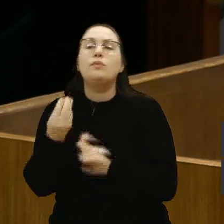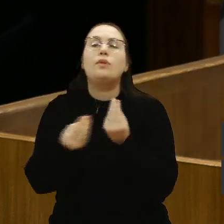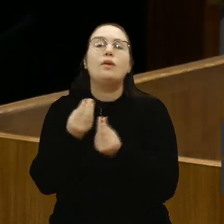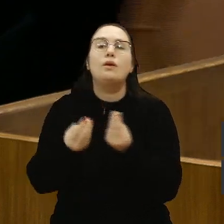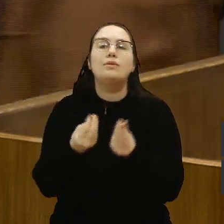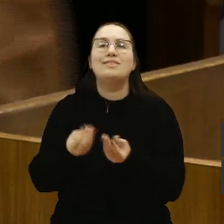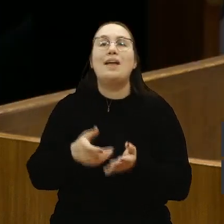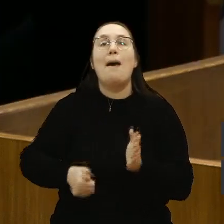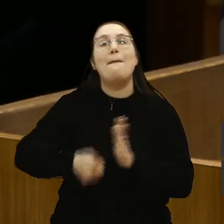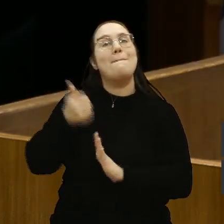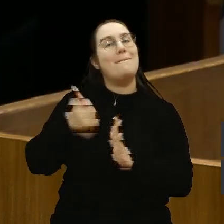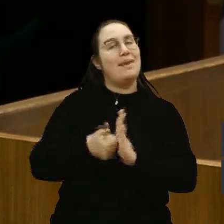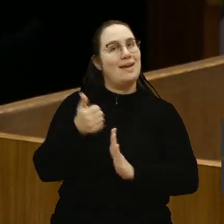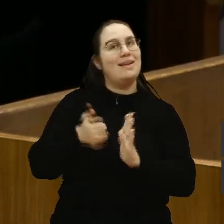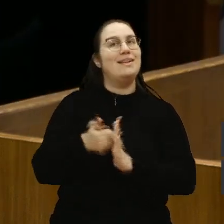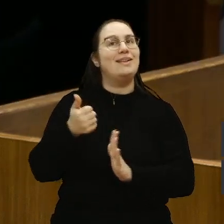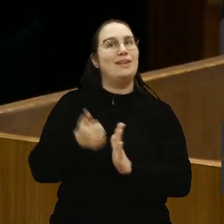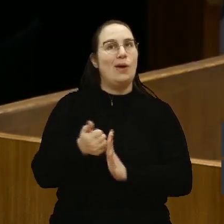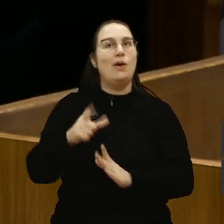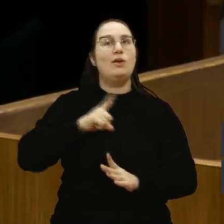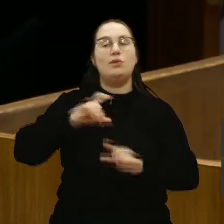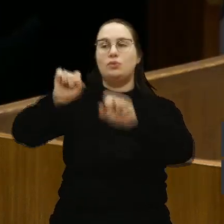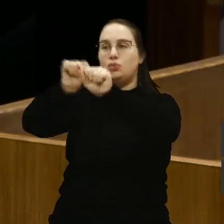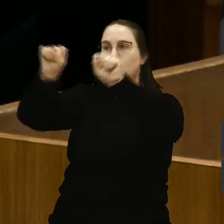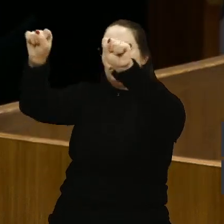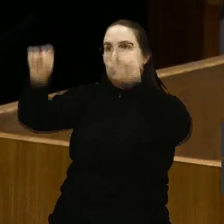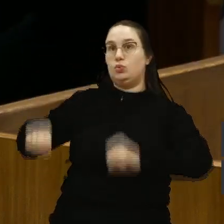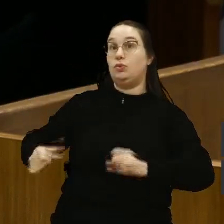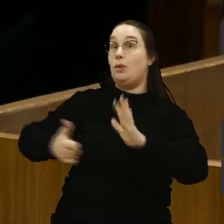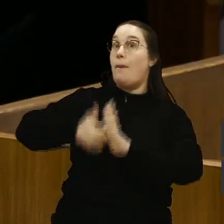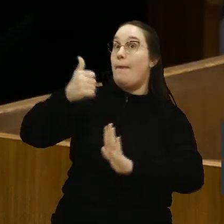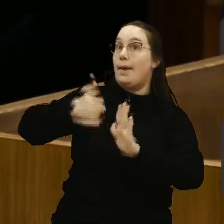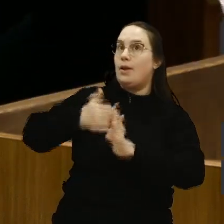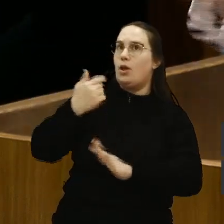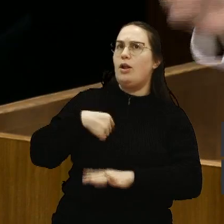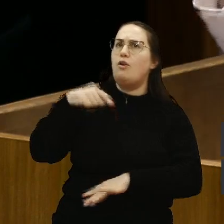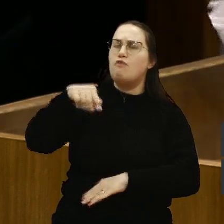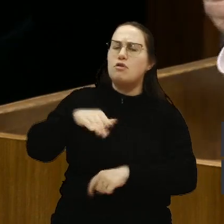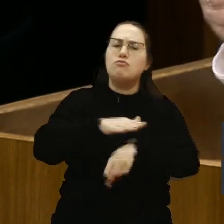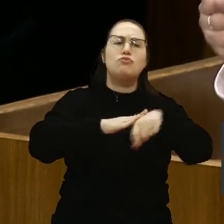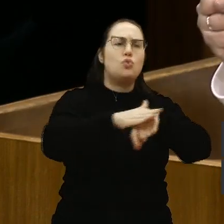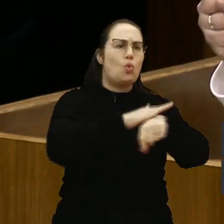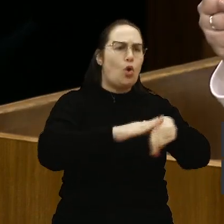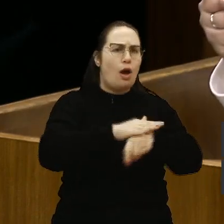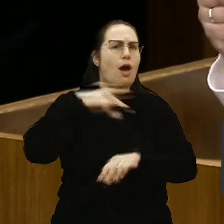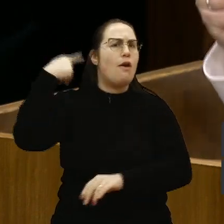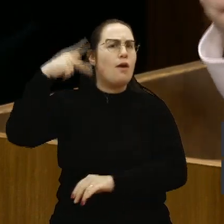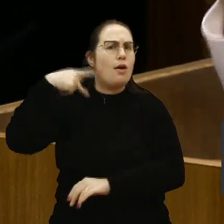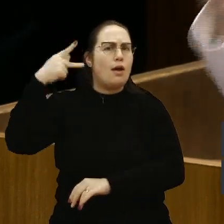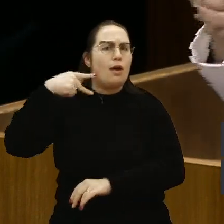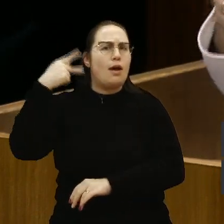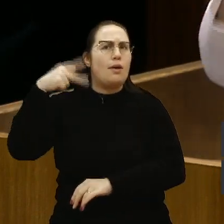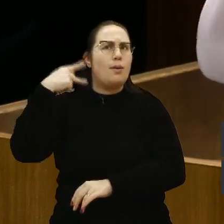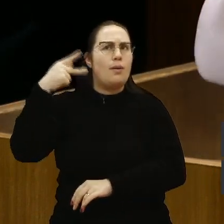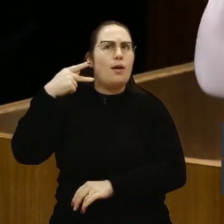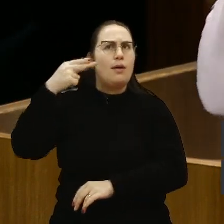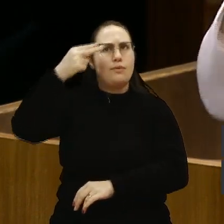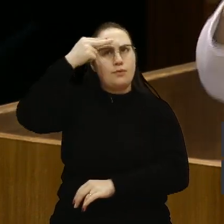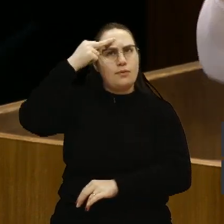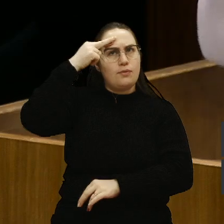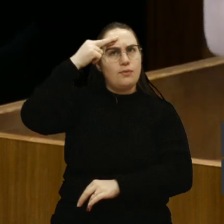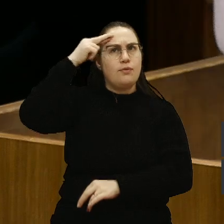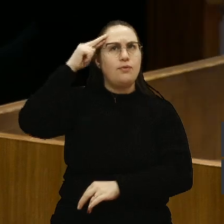seria melhor termos, né, um sistema melhor para isso. Vim aqui, conversei com então o vereador Rafael Bueno, ele disse que